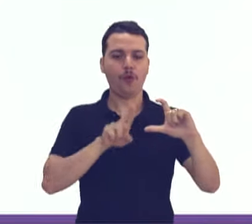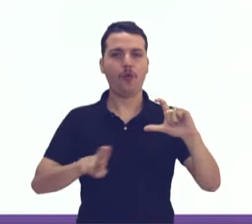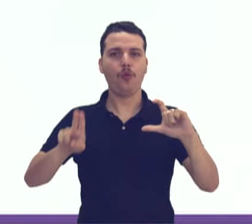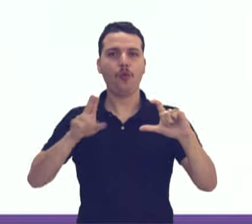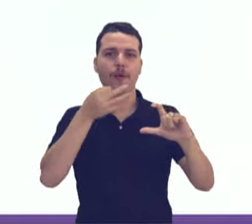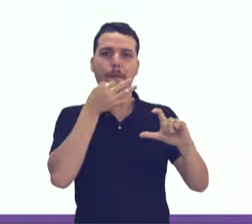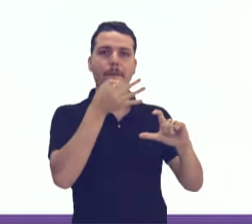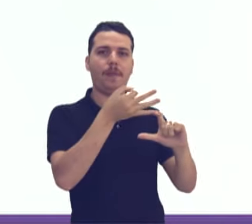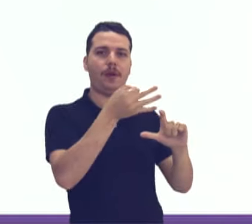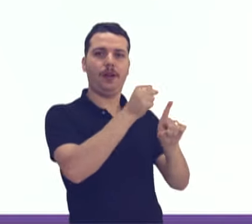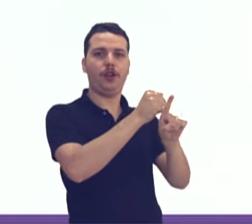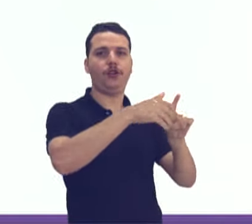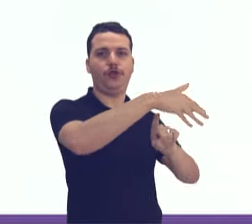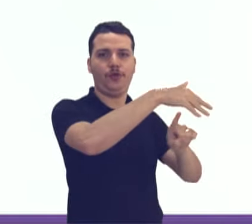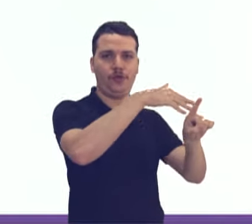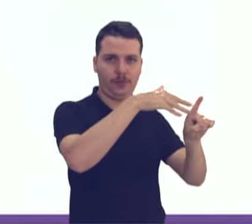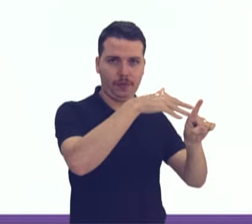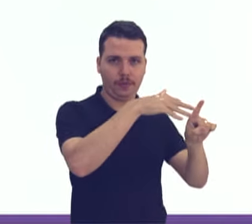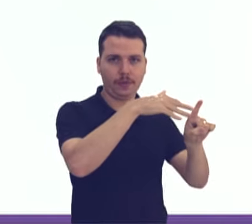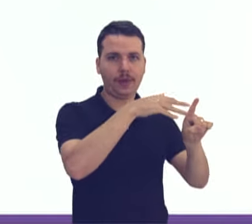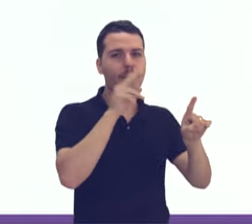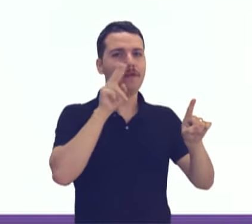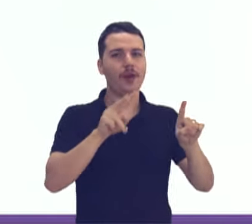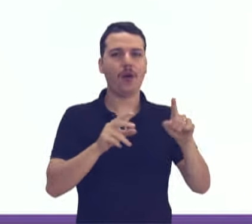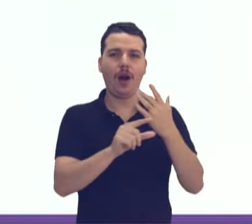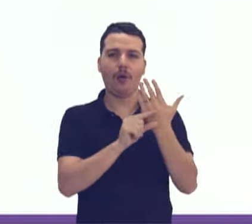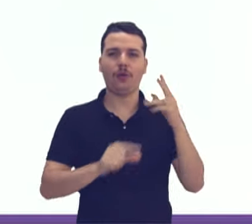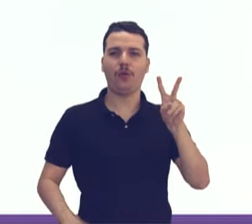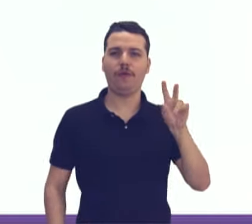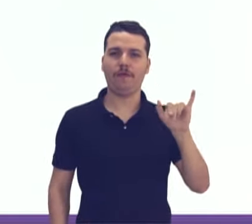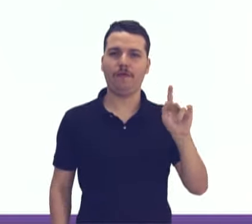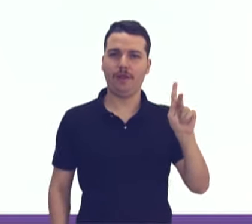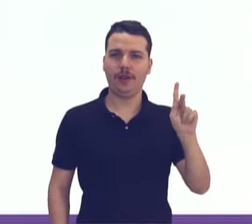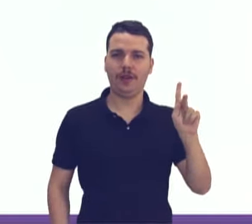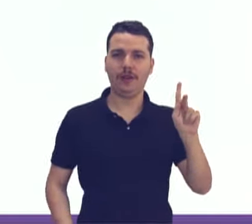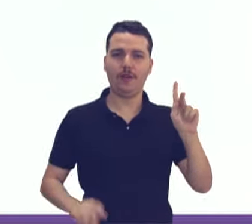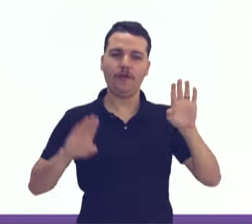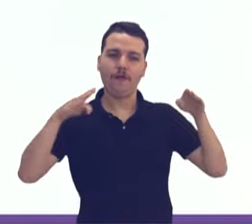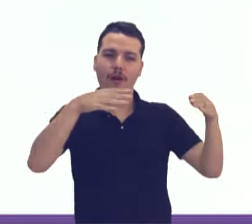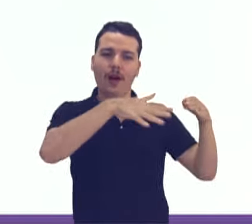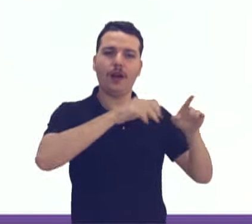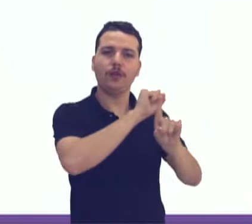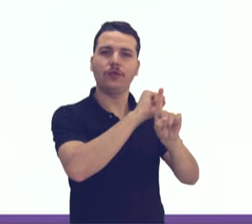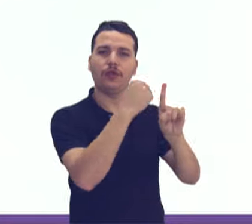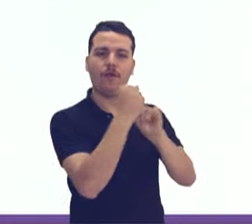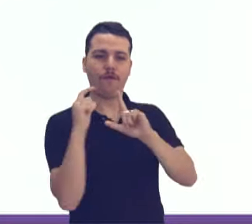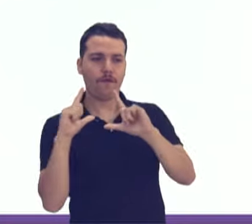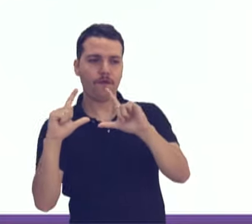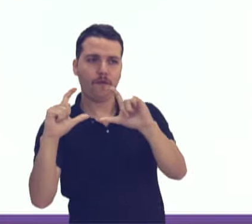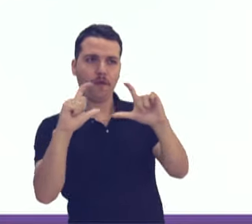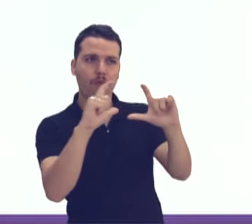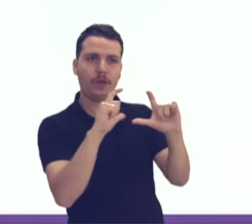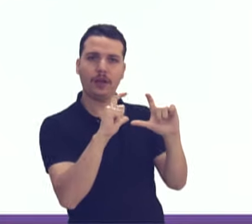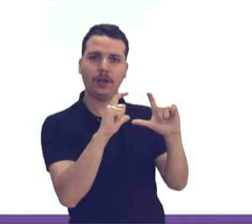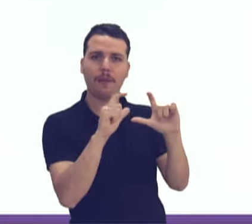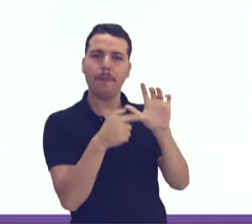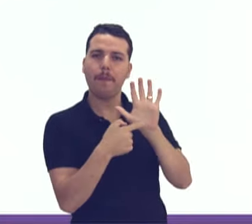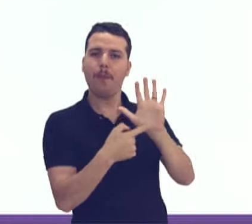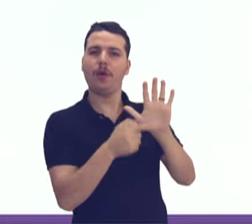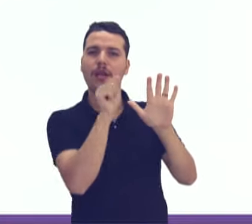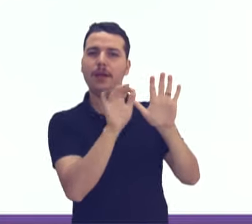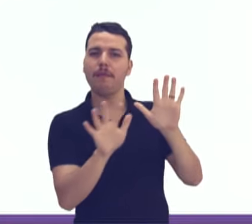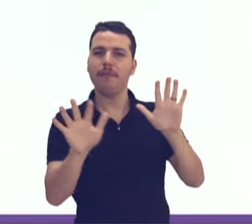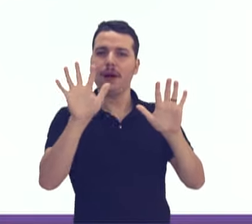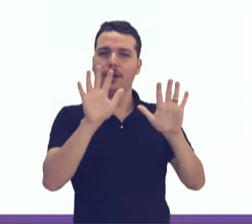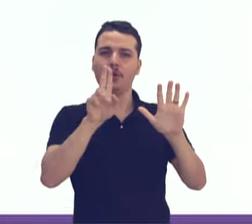a gente viu o vick muniz por exemplo que vai trabalhar todo uma questão social relacionado as fotos né ele forma aquelas